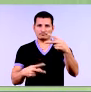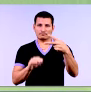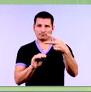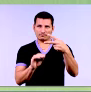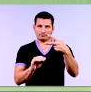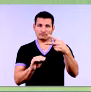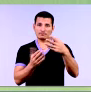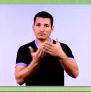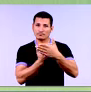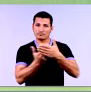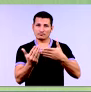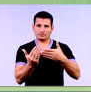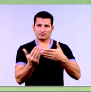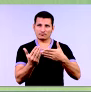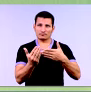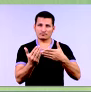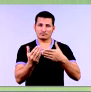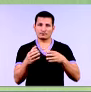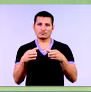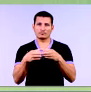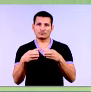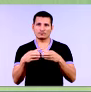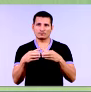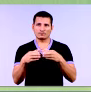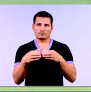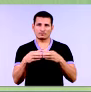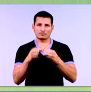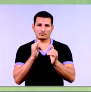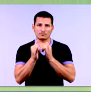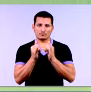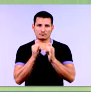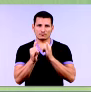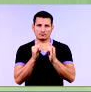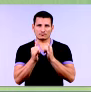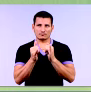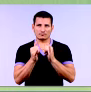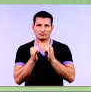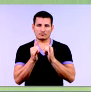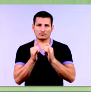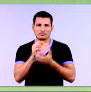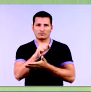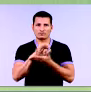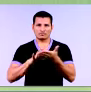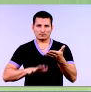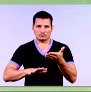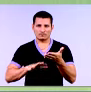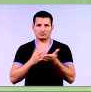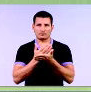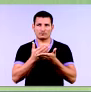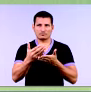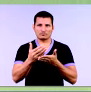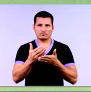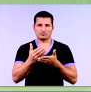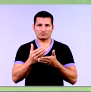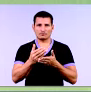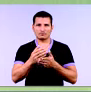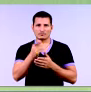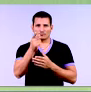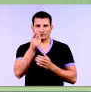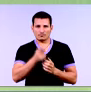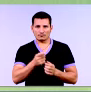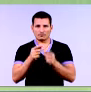eu iniciei um conjunto de informações de texto que iniciam com uma barra e um